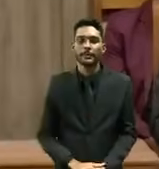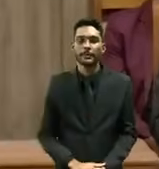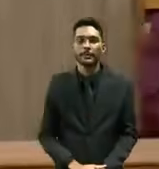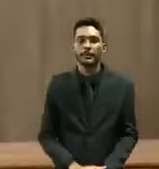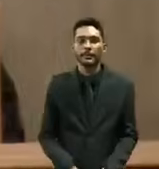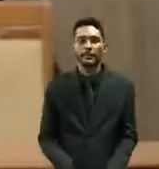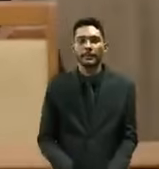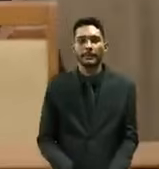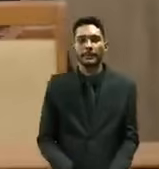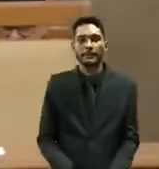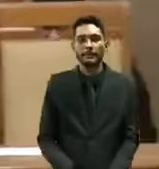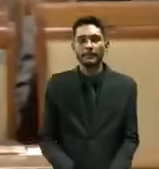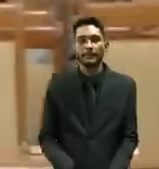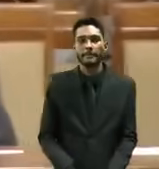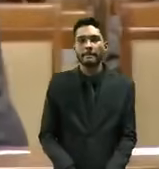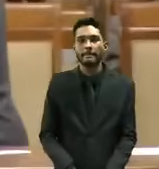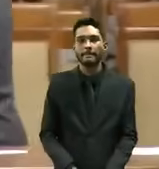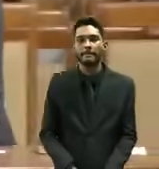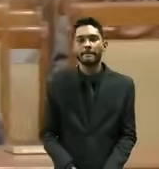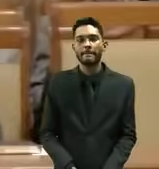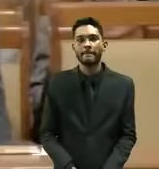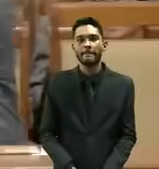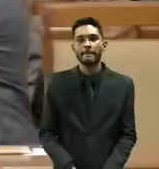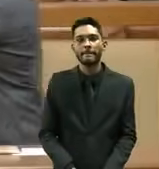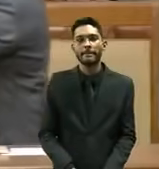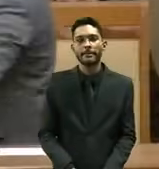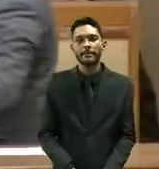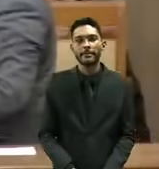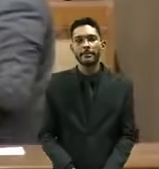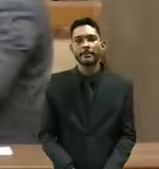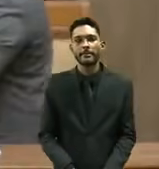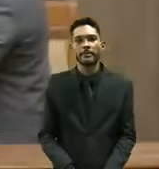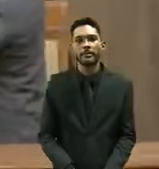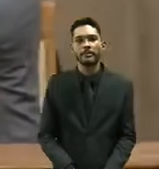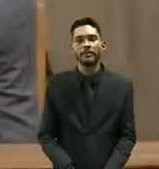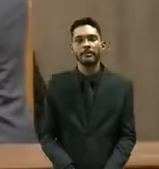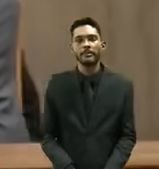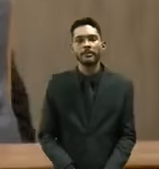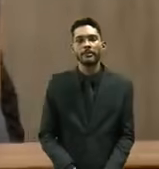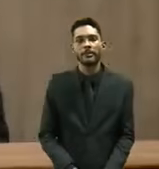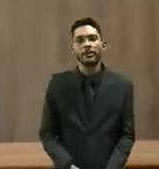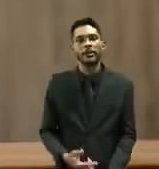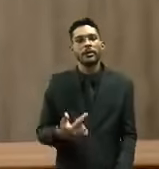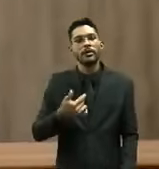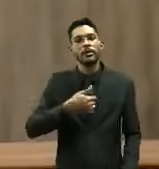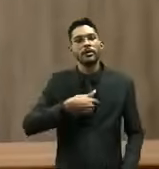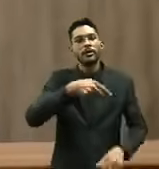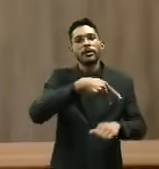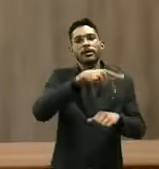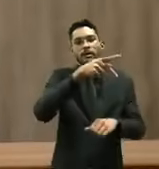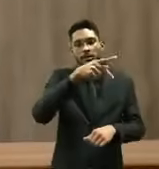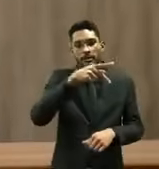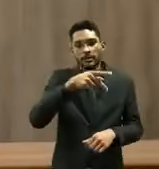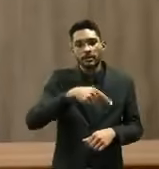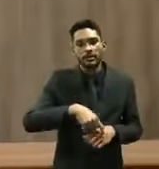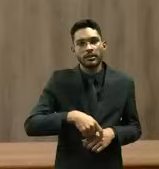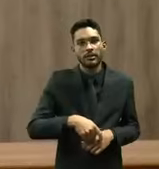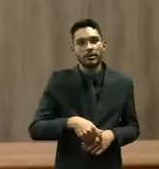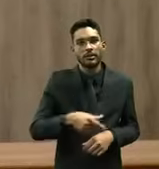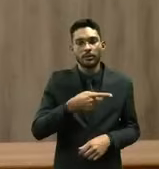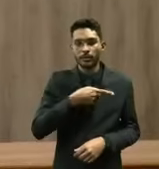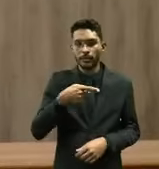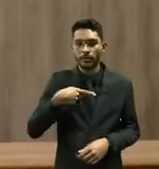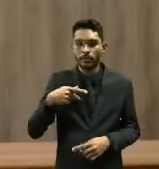manda eu estava lá em Oxford e o pastor me levou e disse assim pastor aqui foi a universidade onde os três jovens